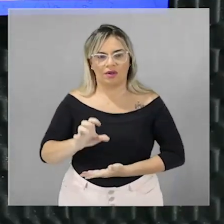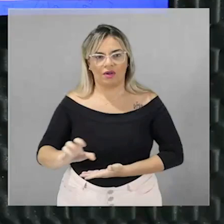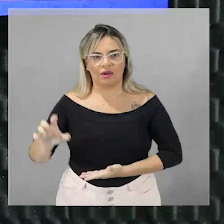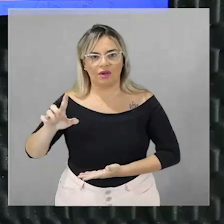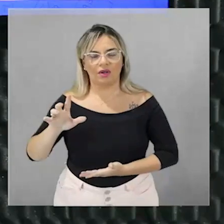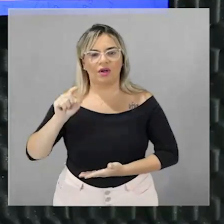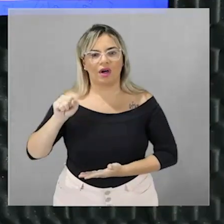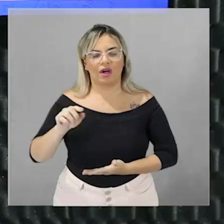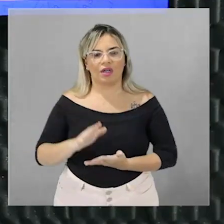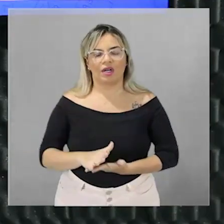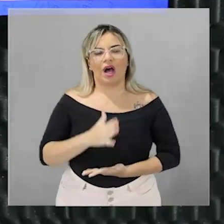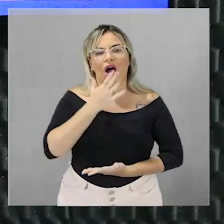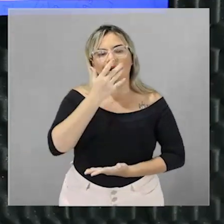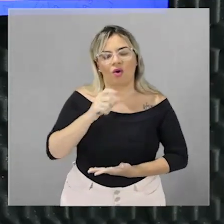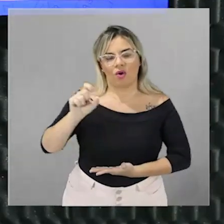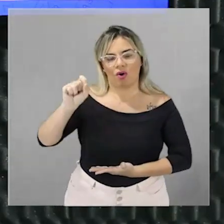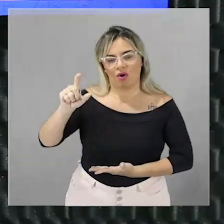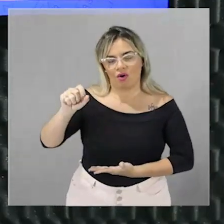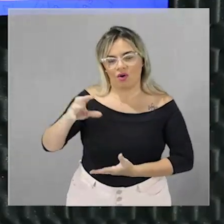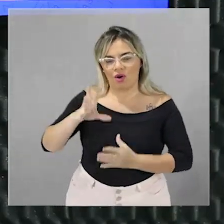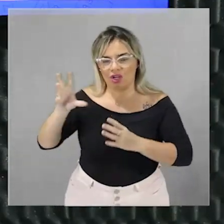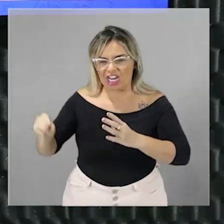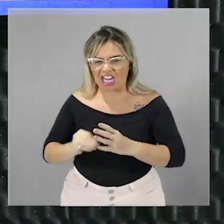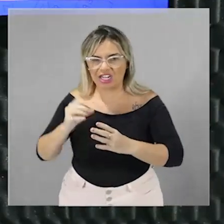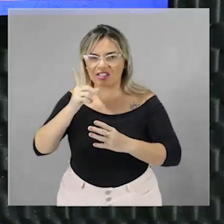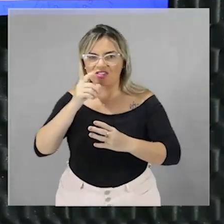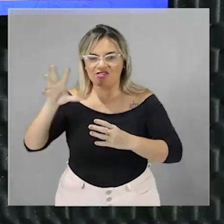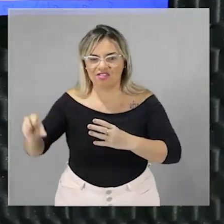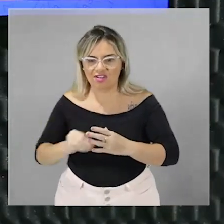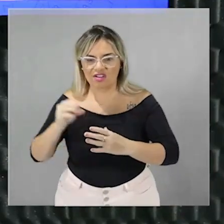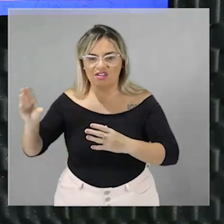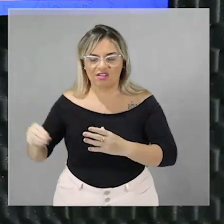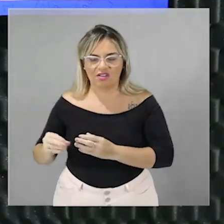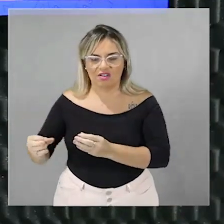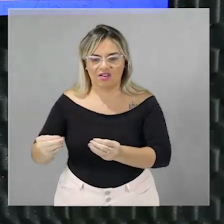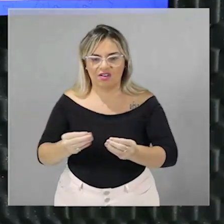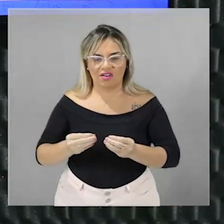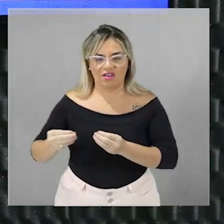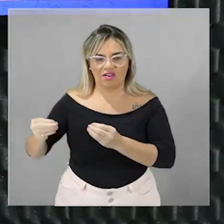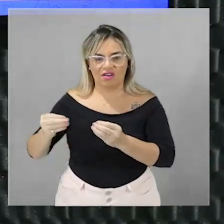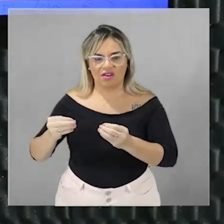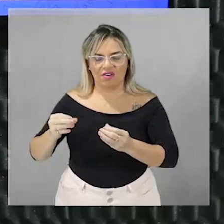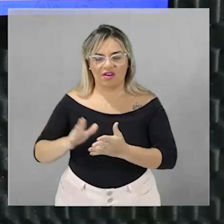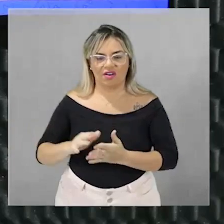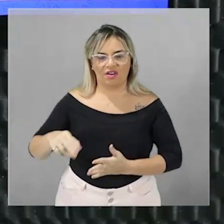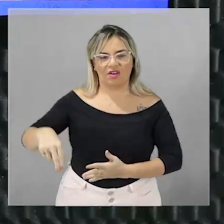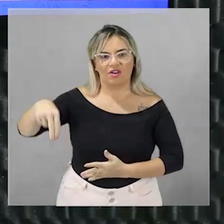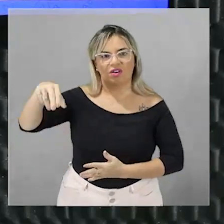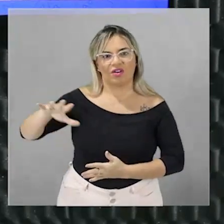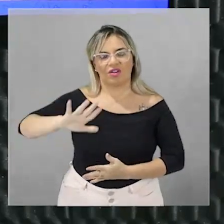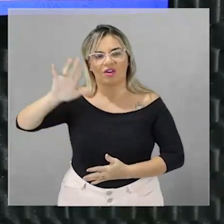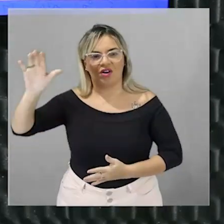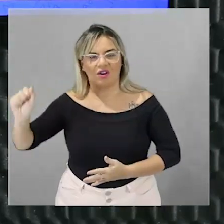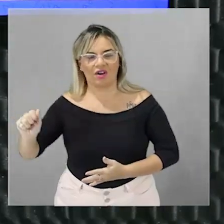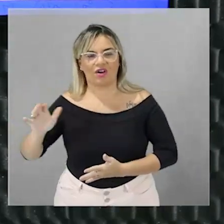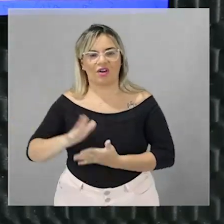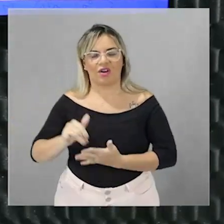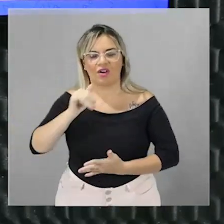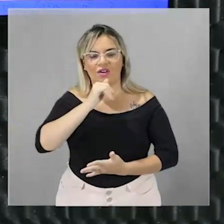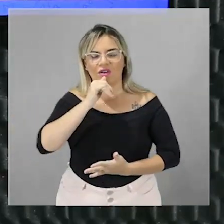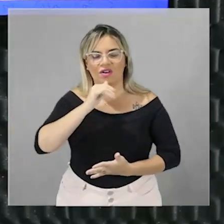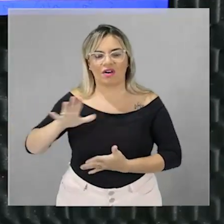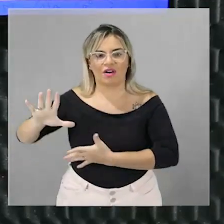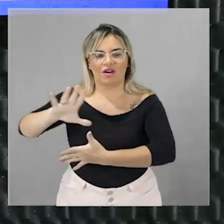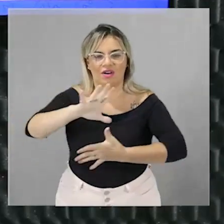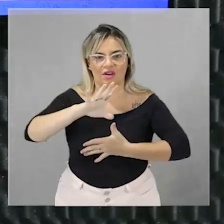grande concentração de água. A gente vai perceber rapidamente em destaque que nós vamos ter, por exemplo, no norte ali da Ásia, né, por exemplo, a